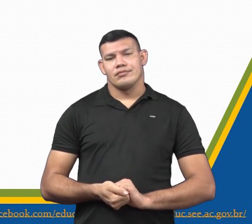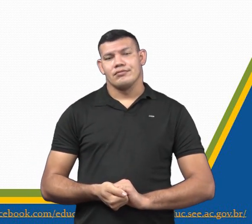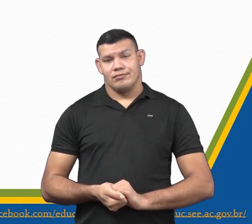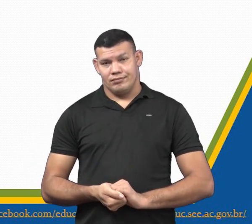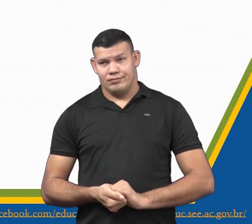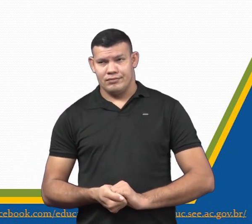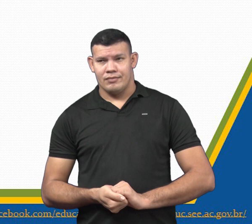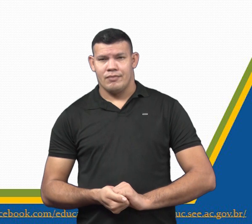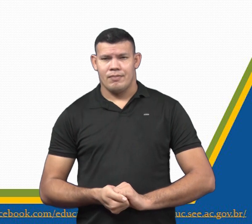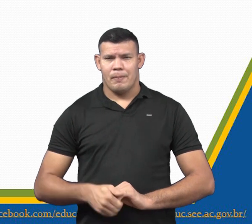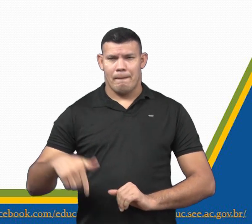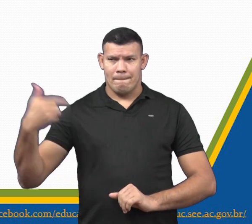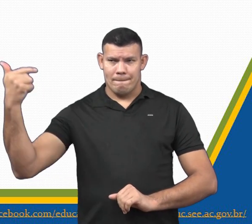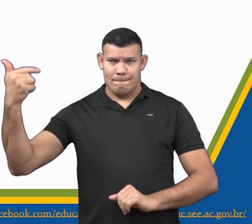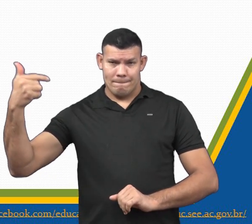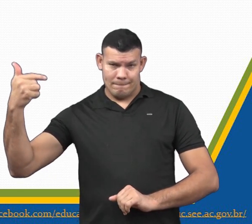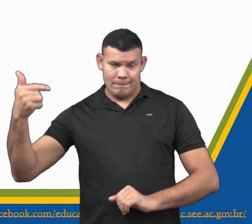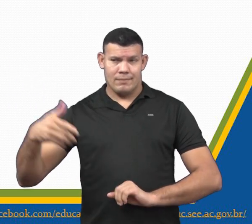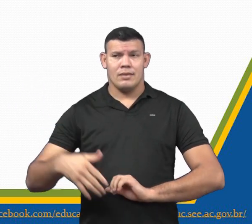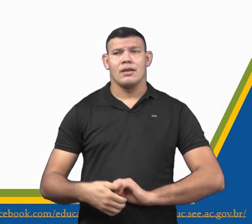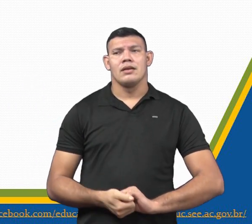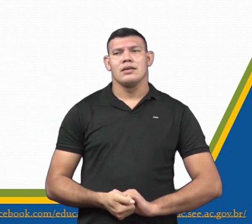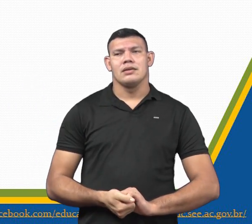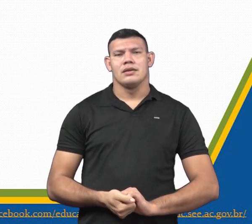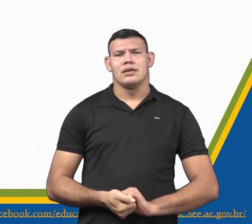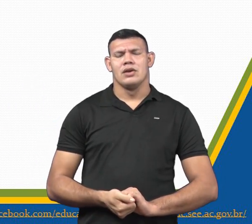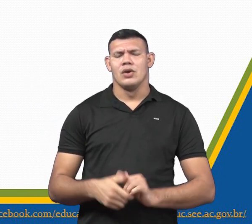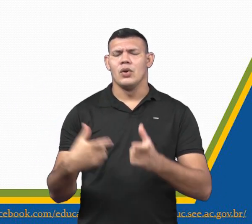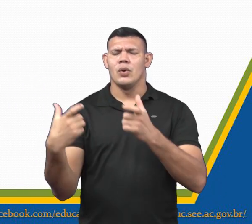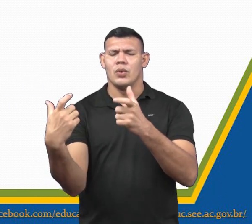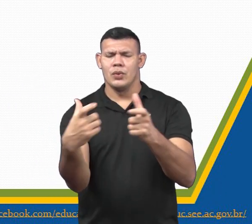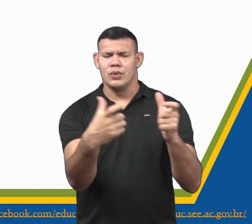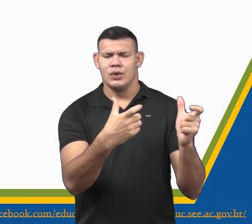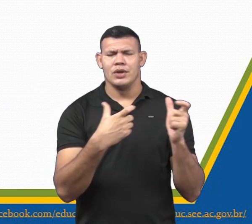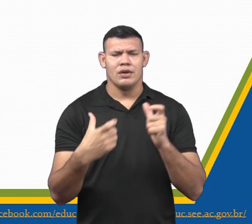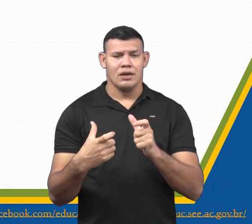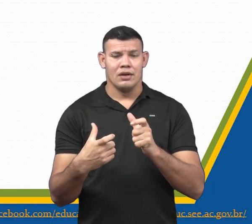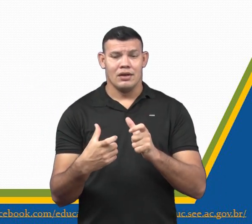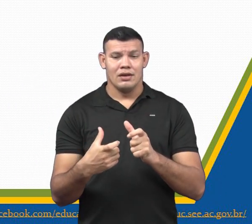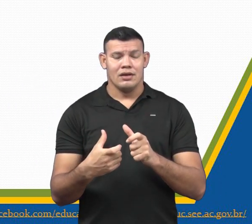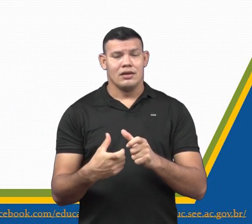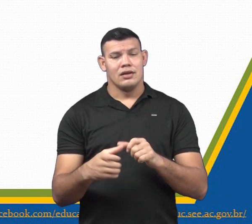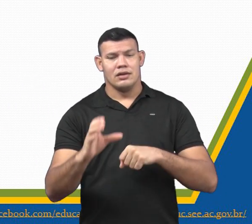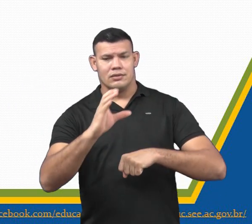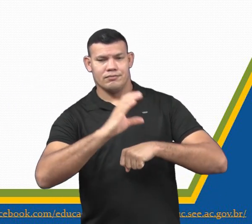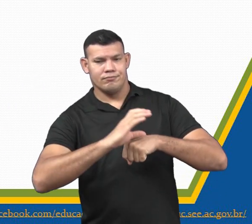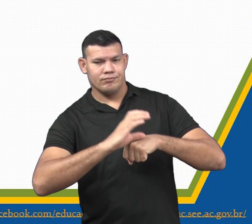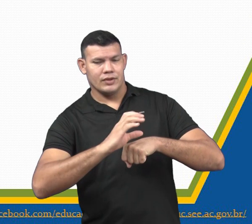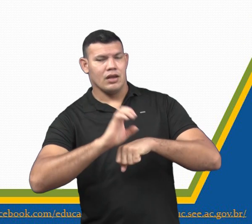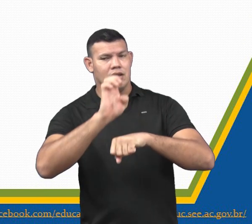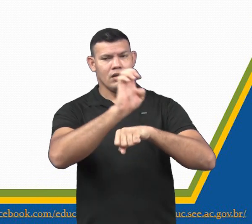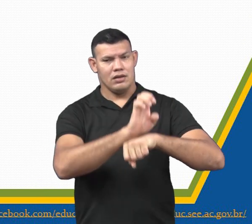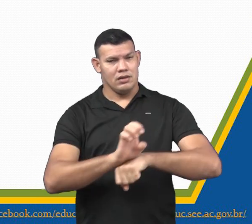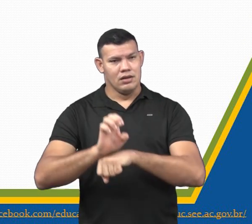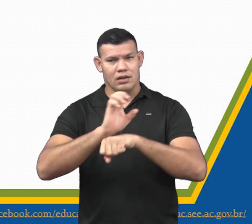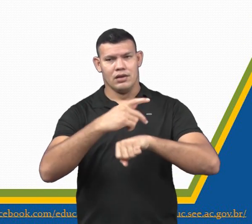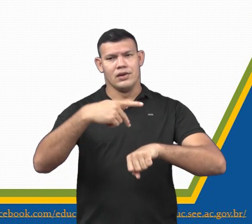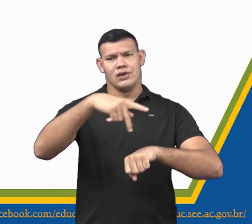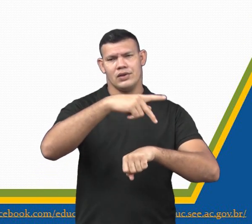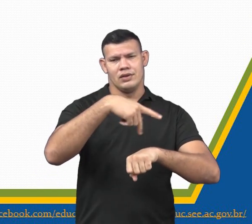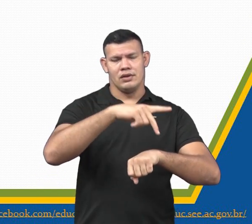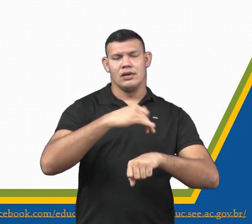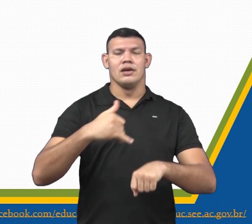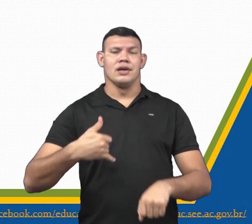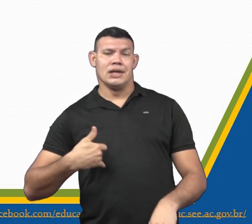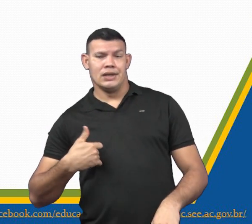você, tá? 2, local e data de nascimento, cidade, estado e país, e idade